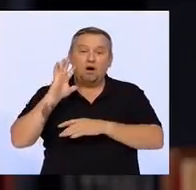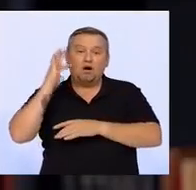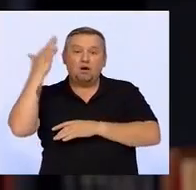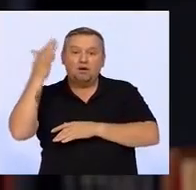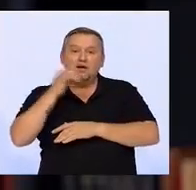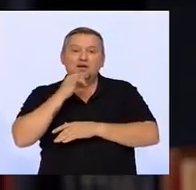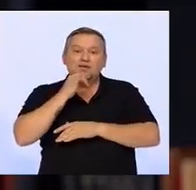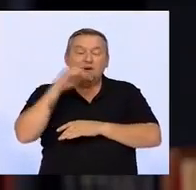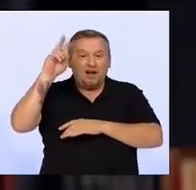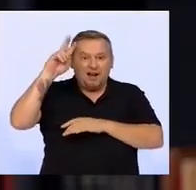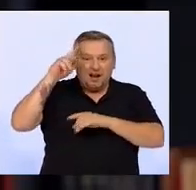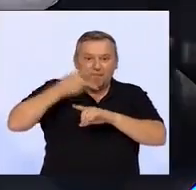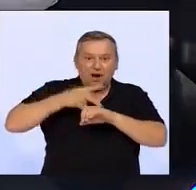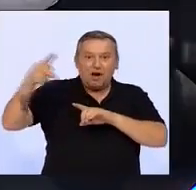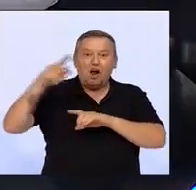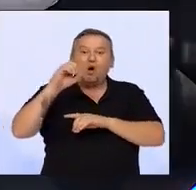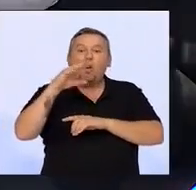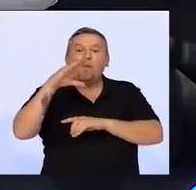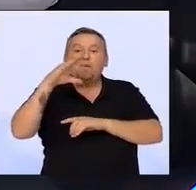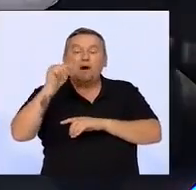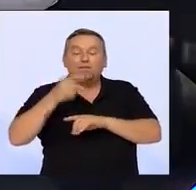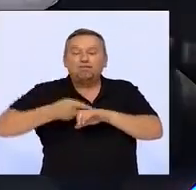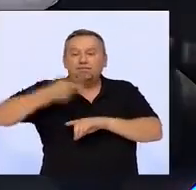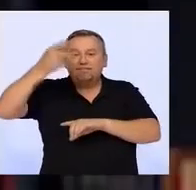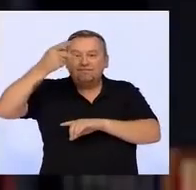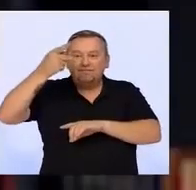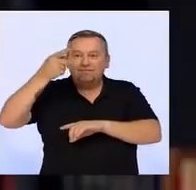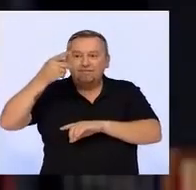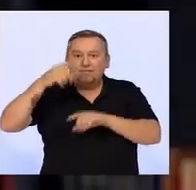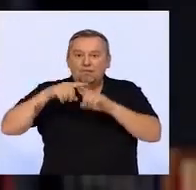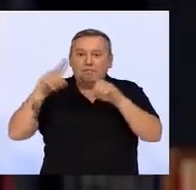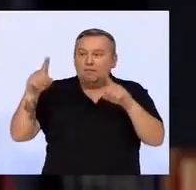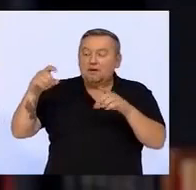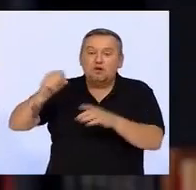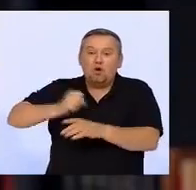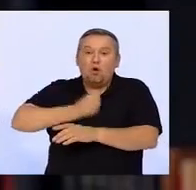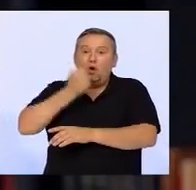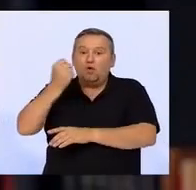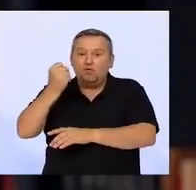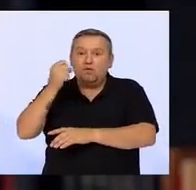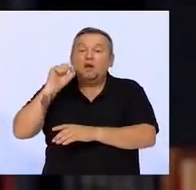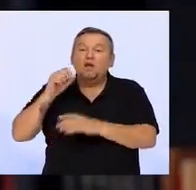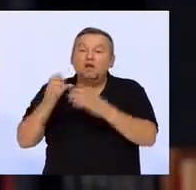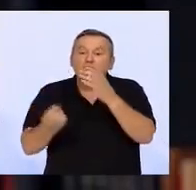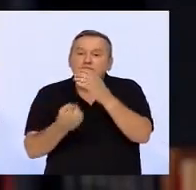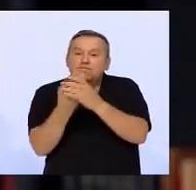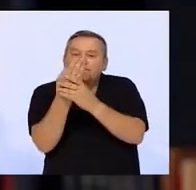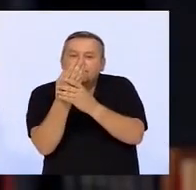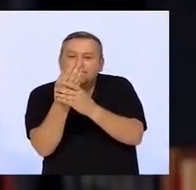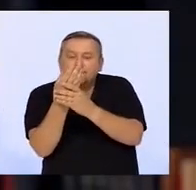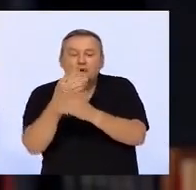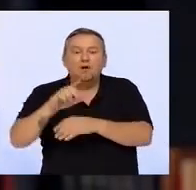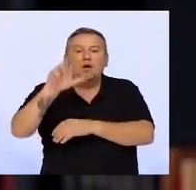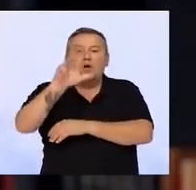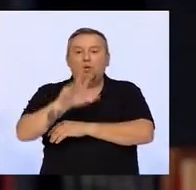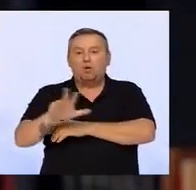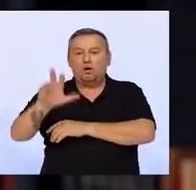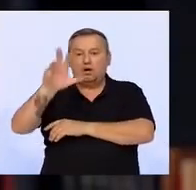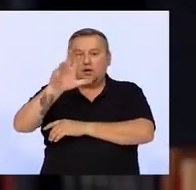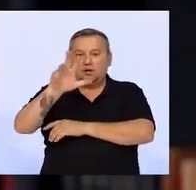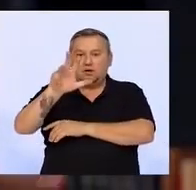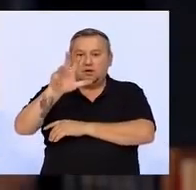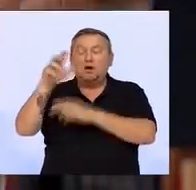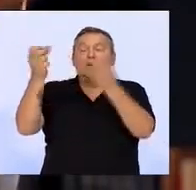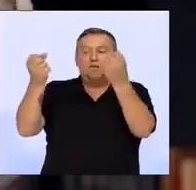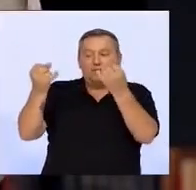da Copa, entre A e Z. Esse ódio? Esse ódio foi plantado pelo Lula. E vou explicar por quê. Eu fui